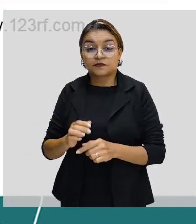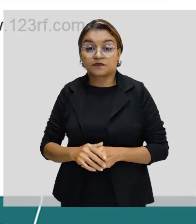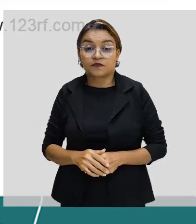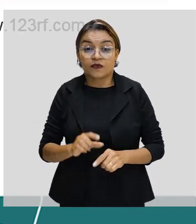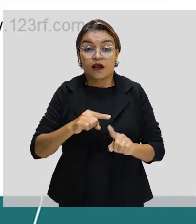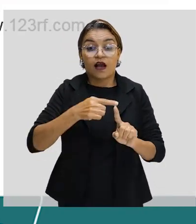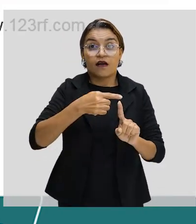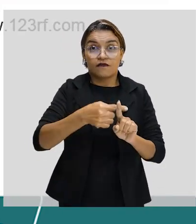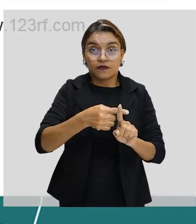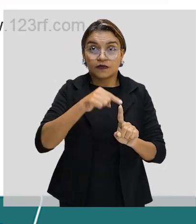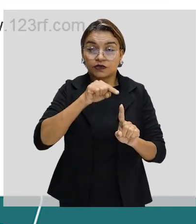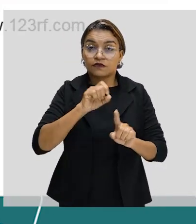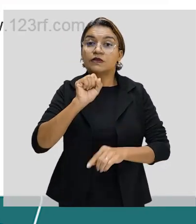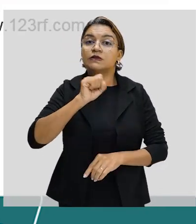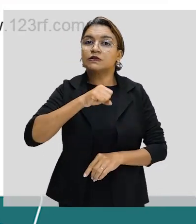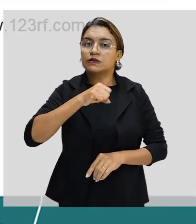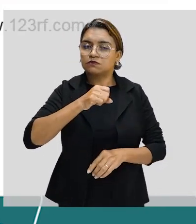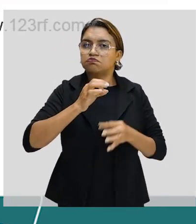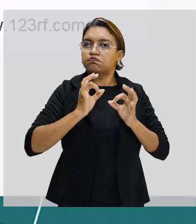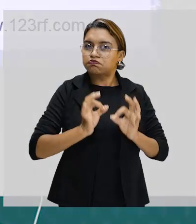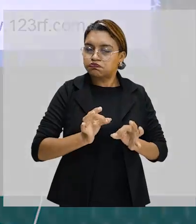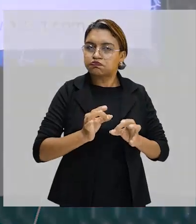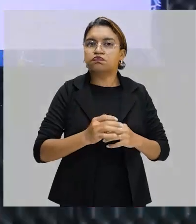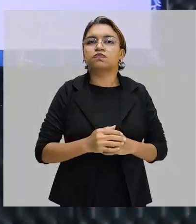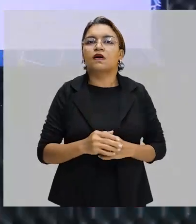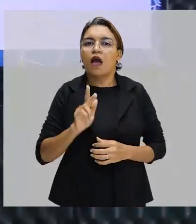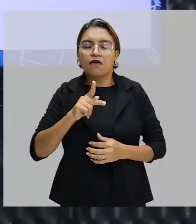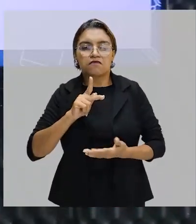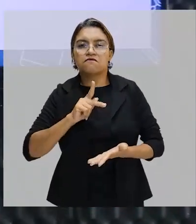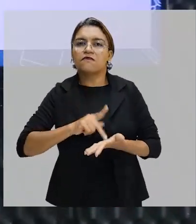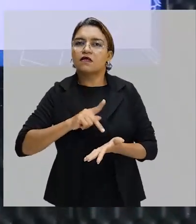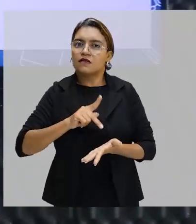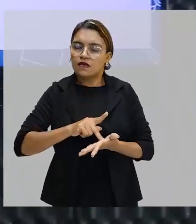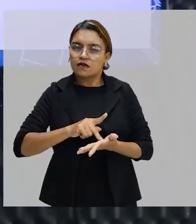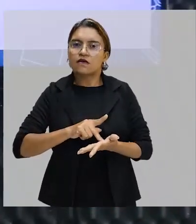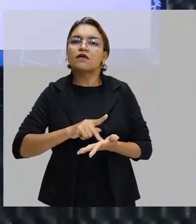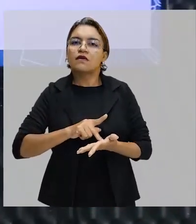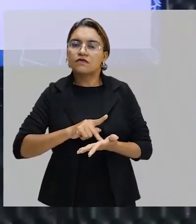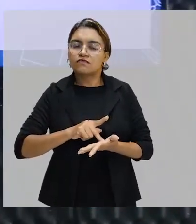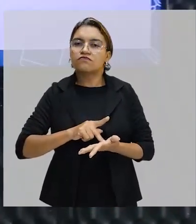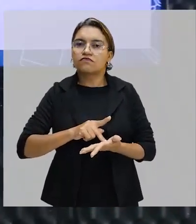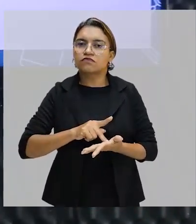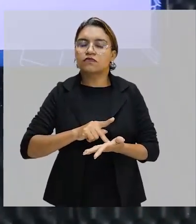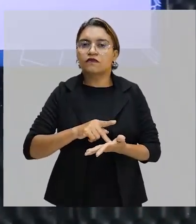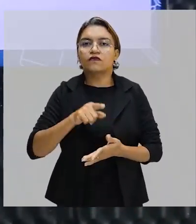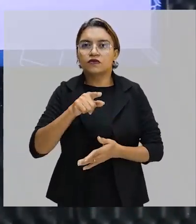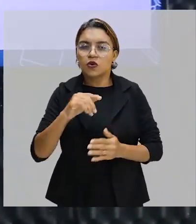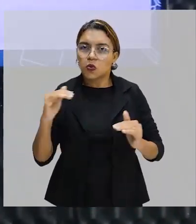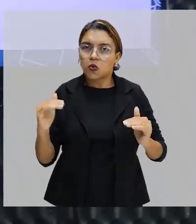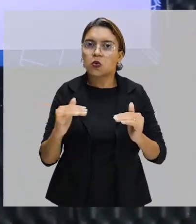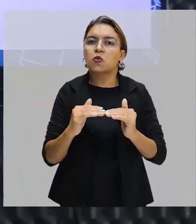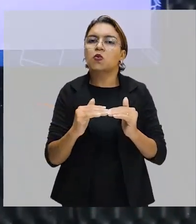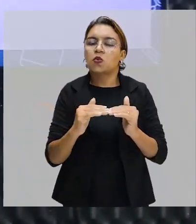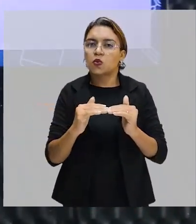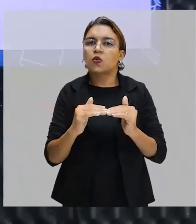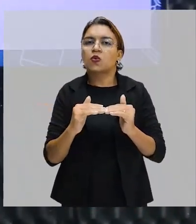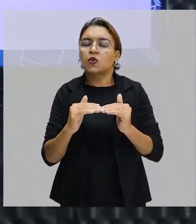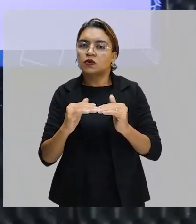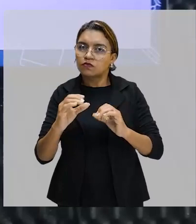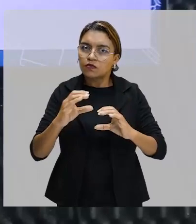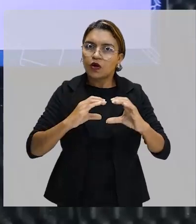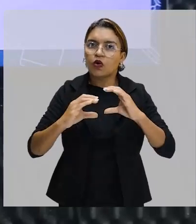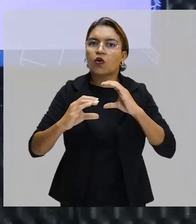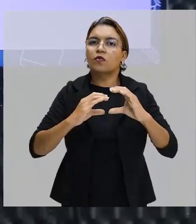é quando você declara algo como verdadeiro, algo como válido, então você concorda, você faz uma